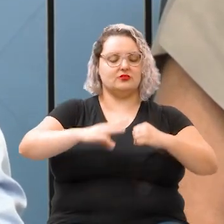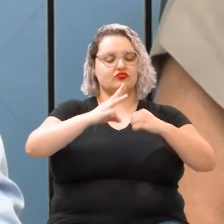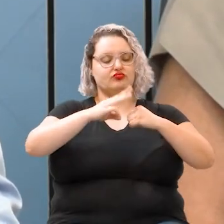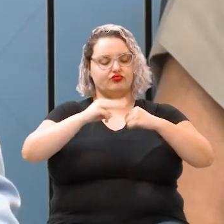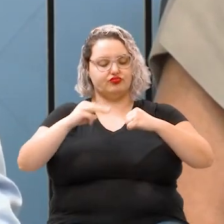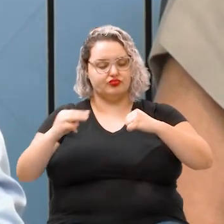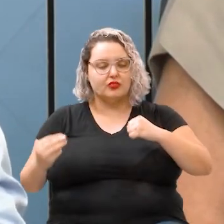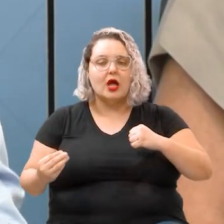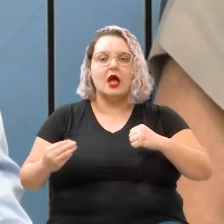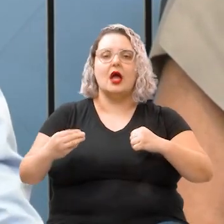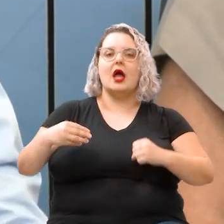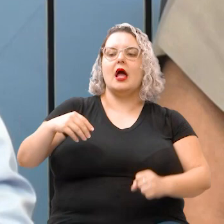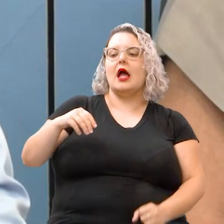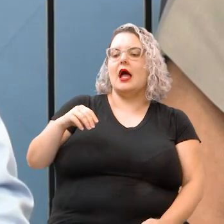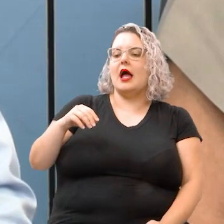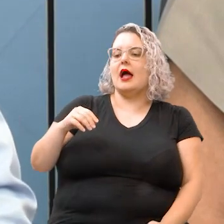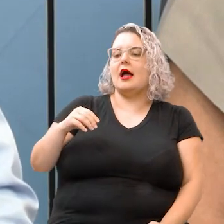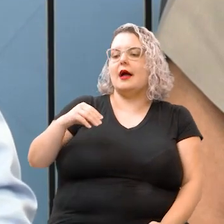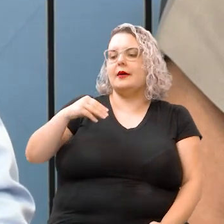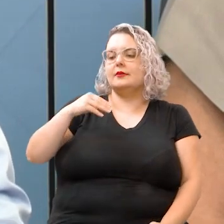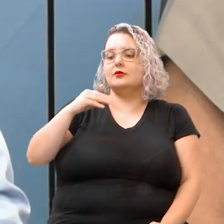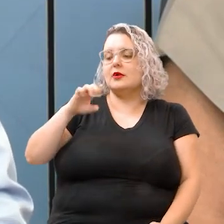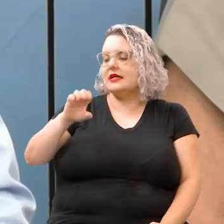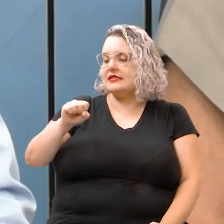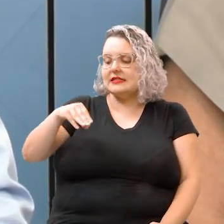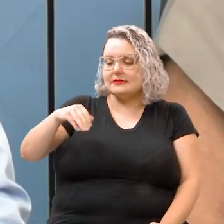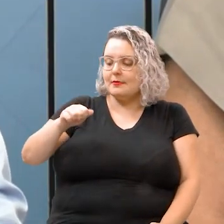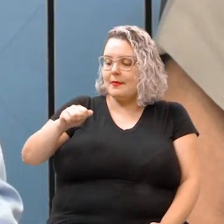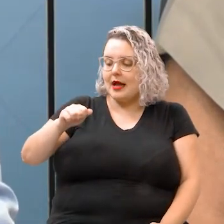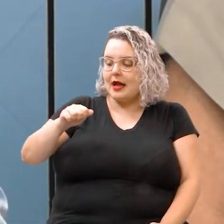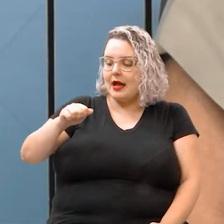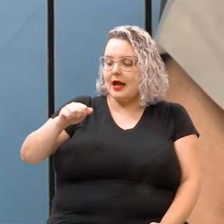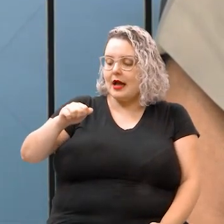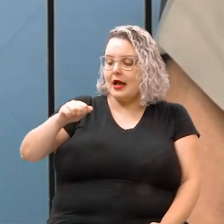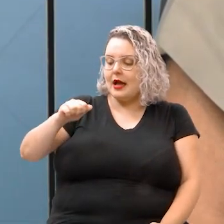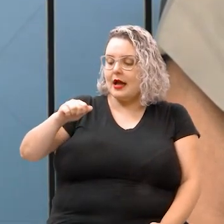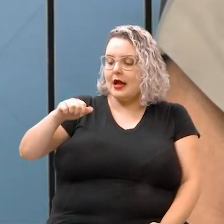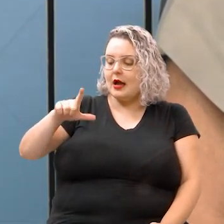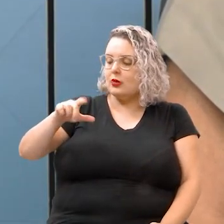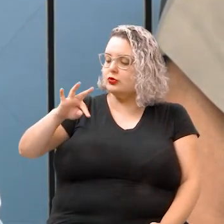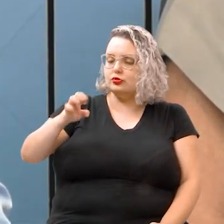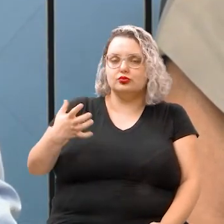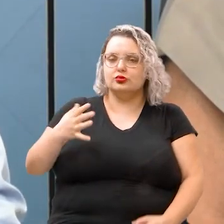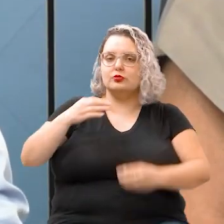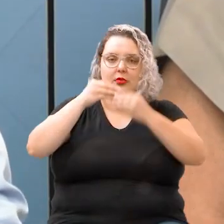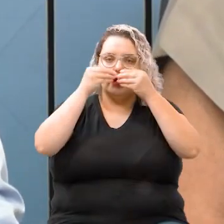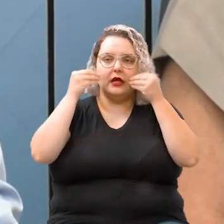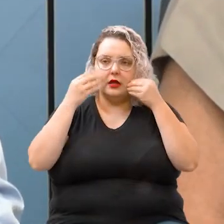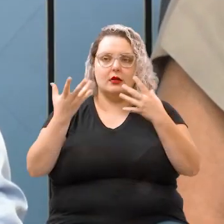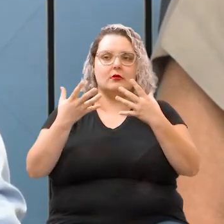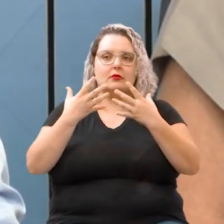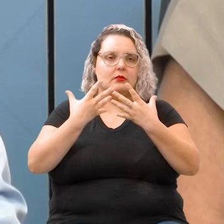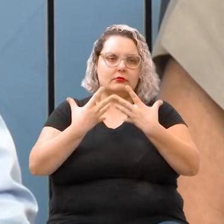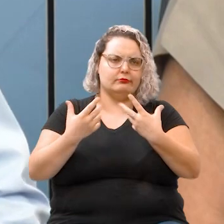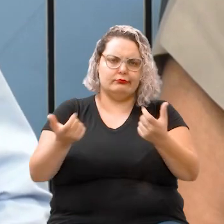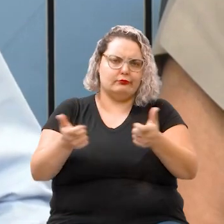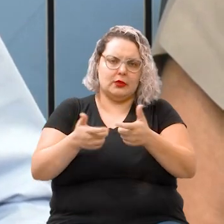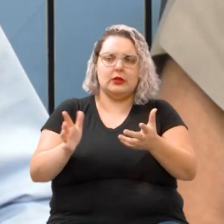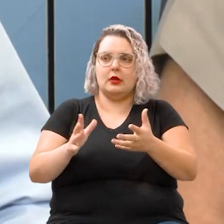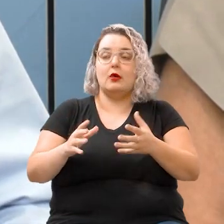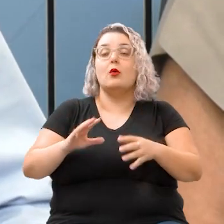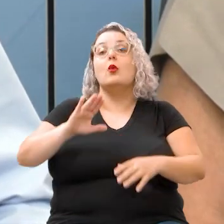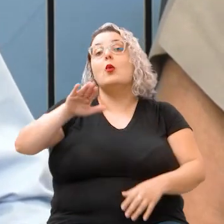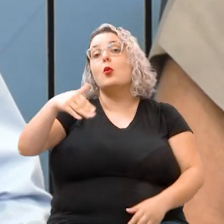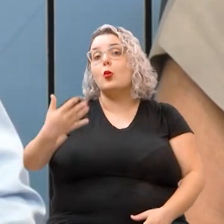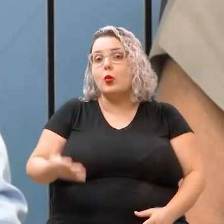se conclui, né, depois da formação do dente. Você não consegue retirar isso do dente. Então, o dente não vai carear mais ou menos porque a